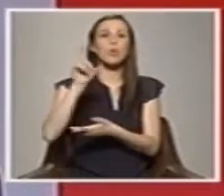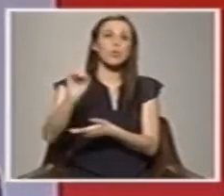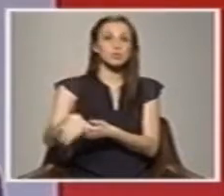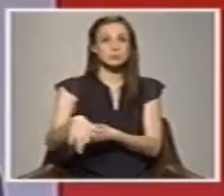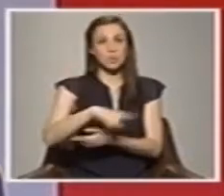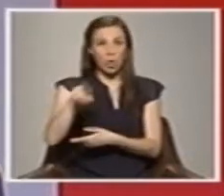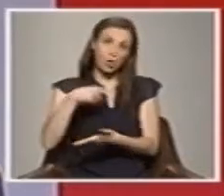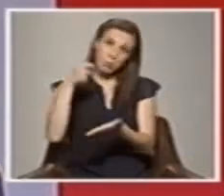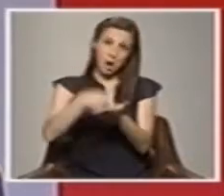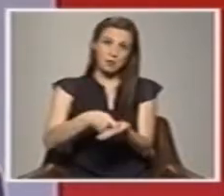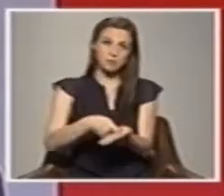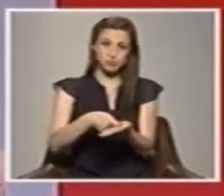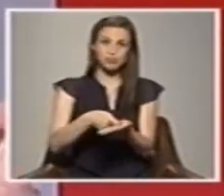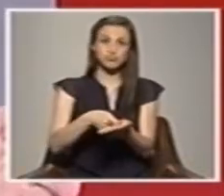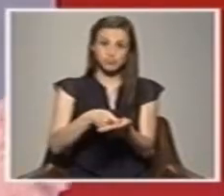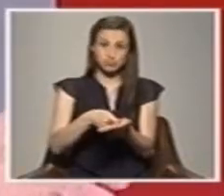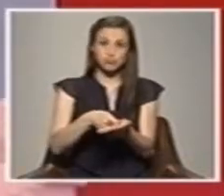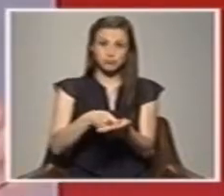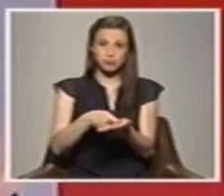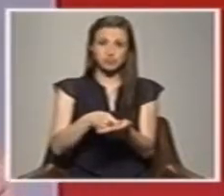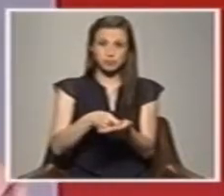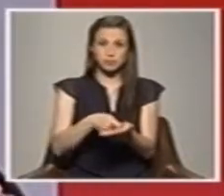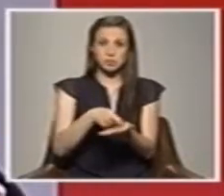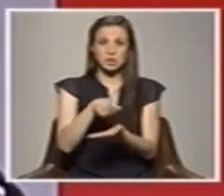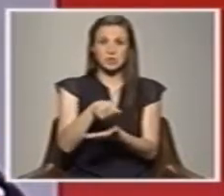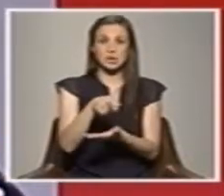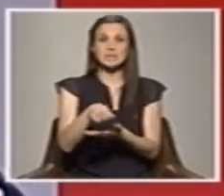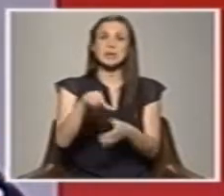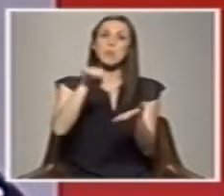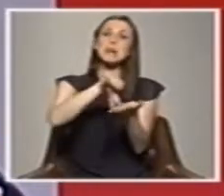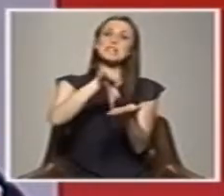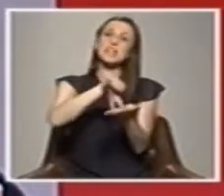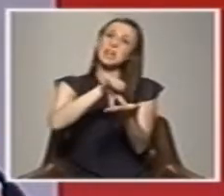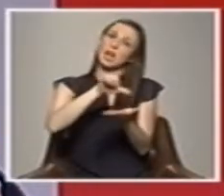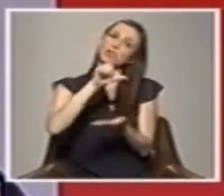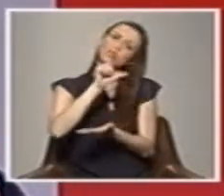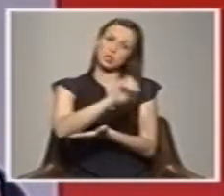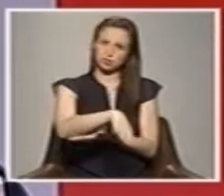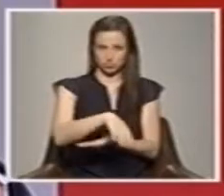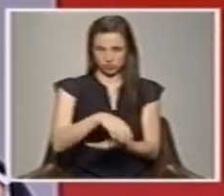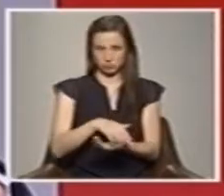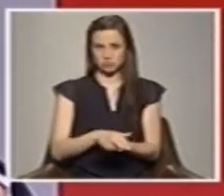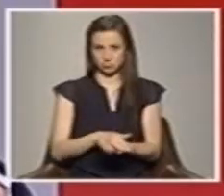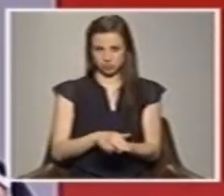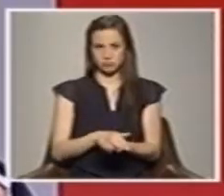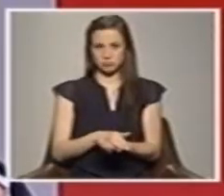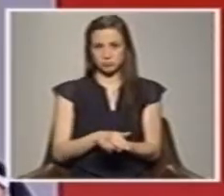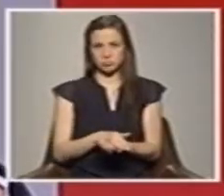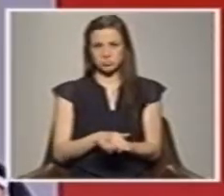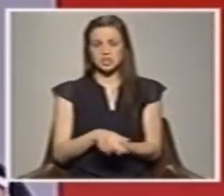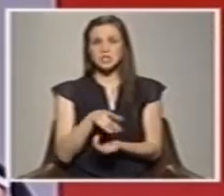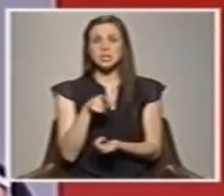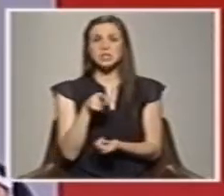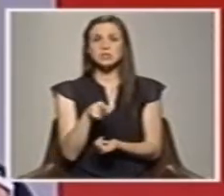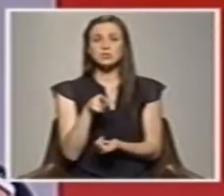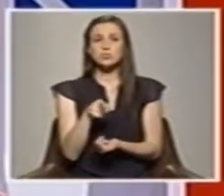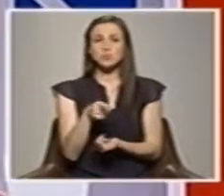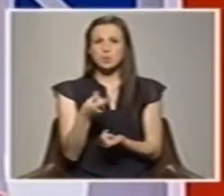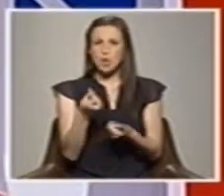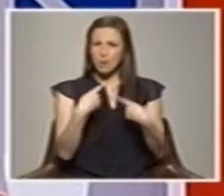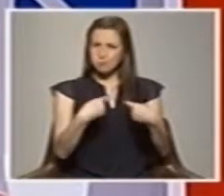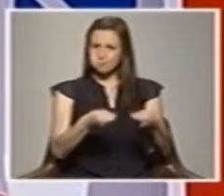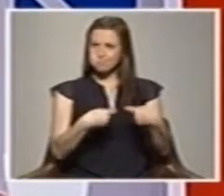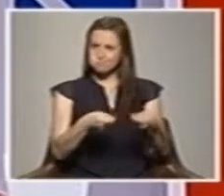irem para a Resolima, que é uma central que recolhe os lixos. Uhum. E isso é um custo grande